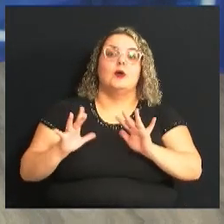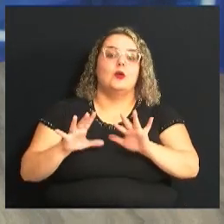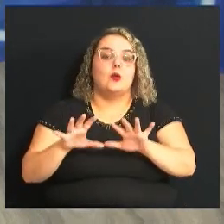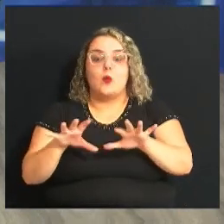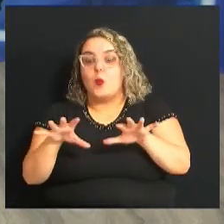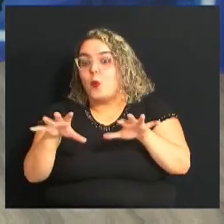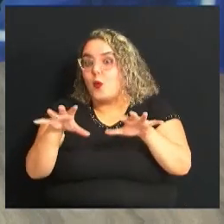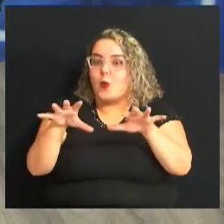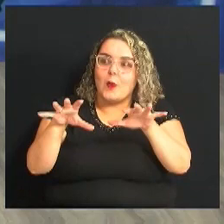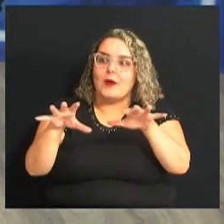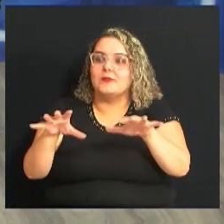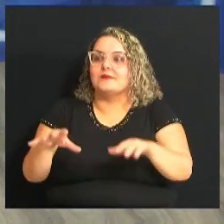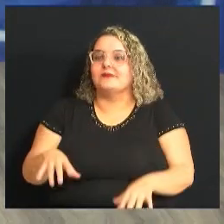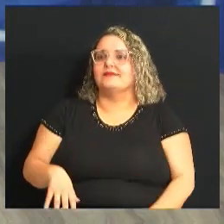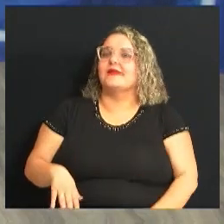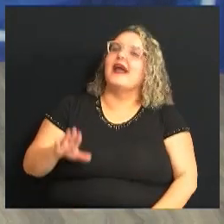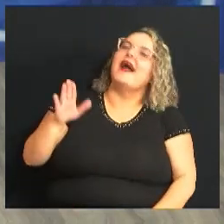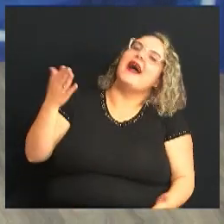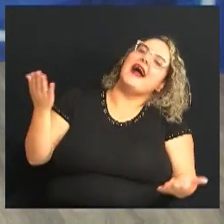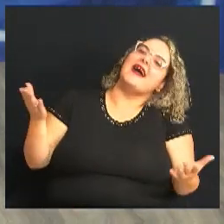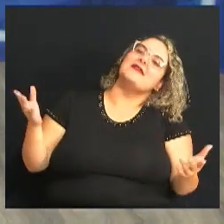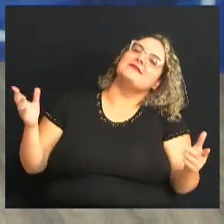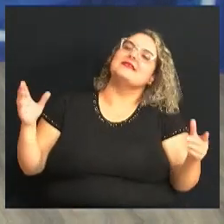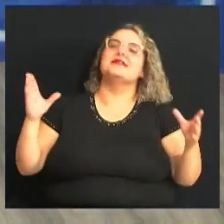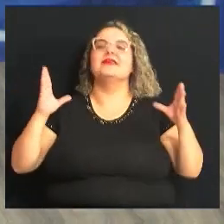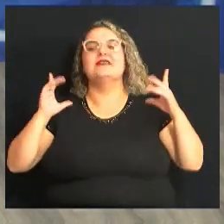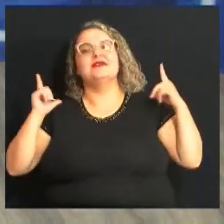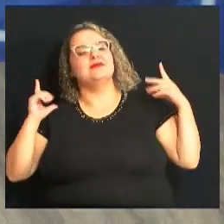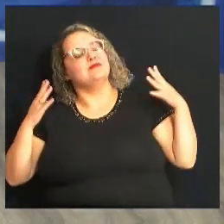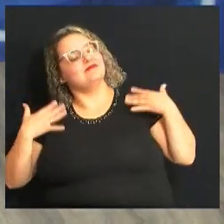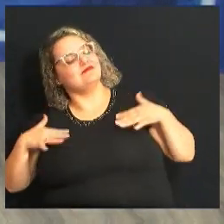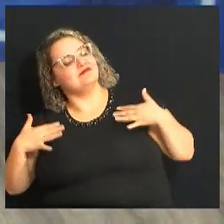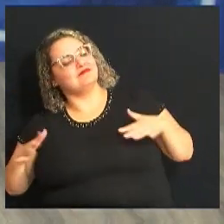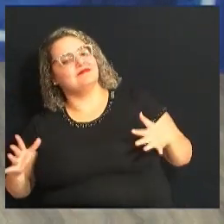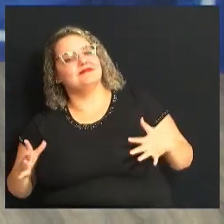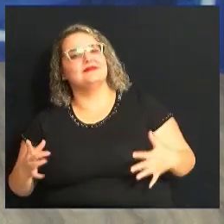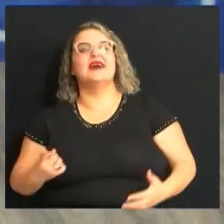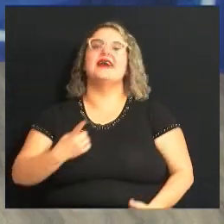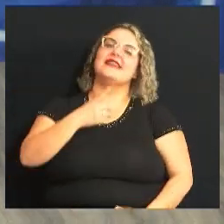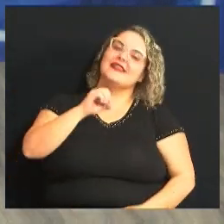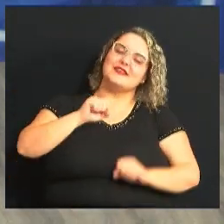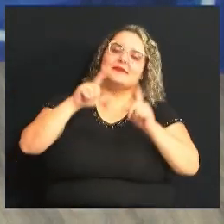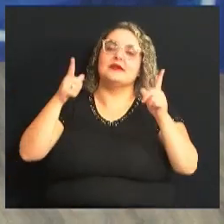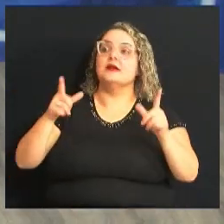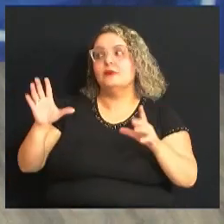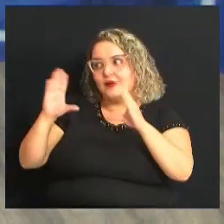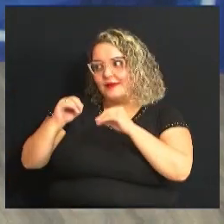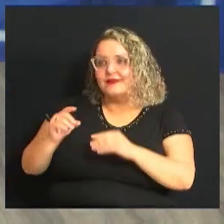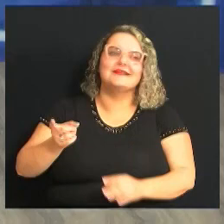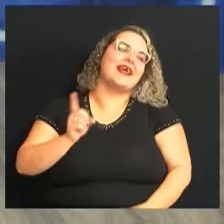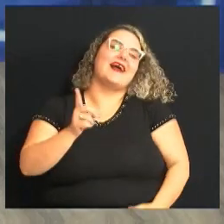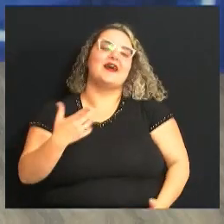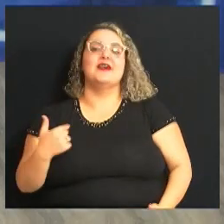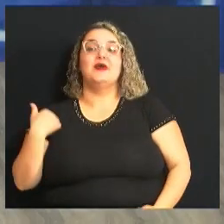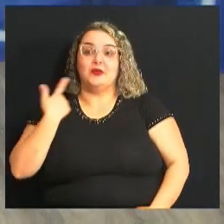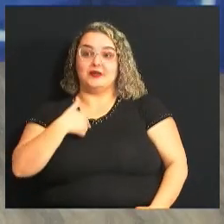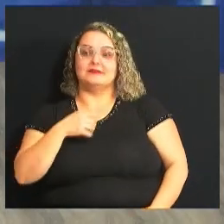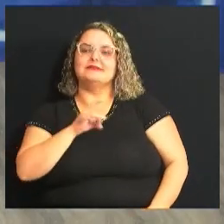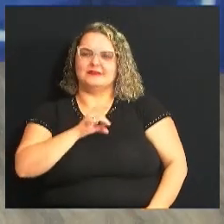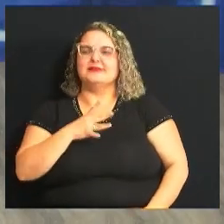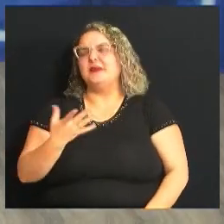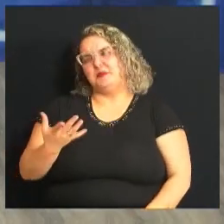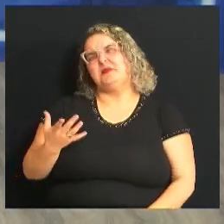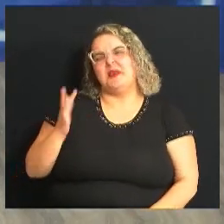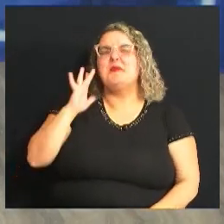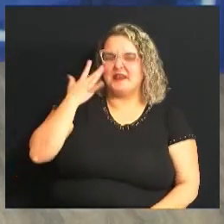mas vai ser mais light, 10 horas da manhã, Gabriel. Não é à noite, então? Não. Tá bom. Então a gente pode ir. Nós que somos mais medrosos, Eu acho viu? que sim. É